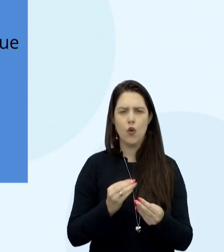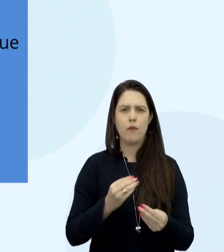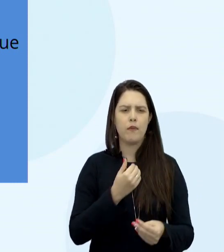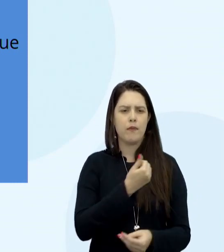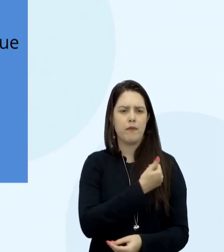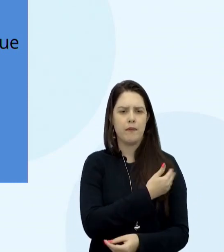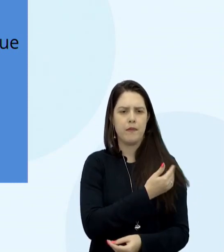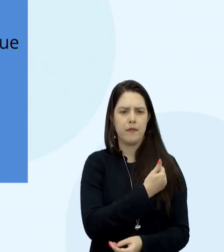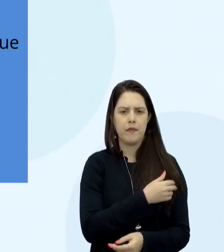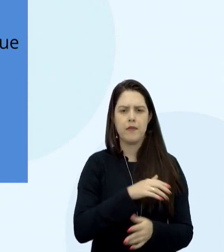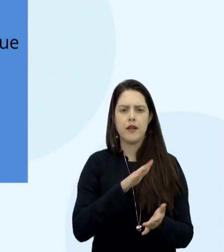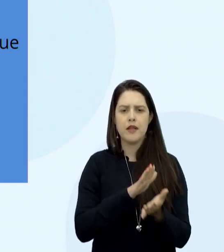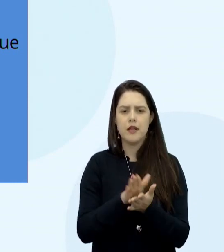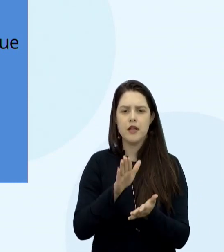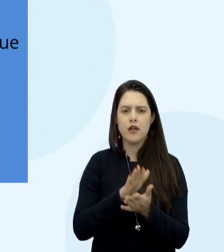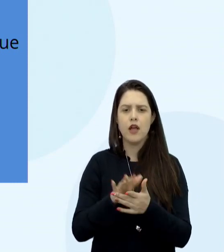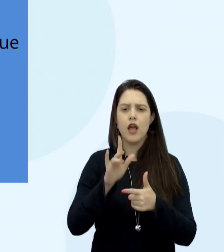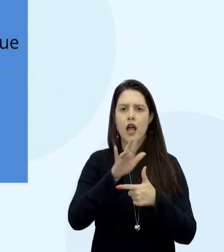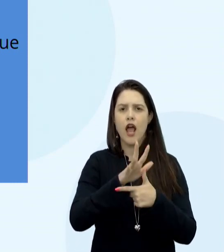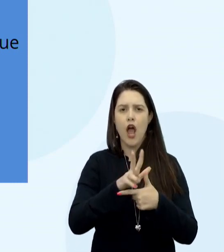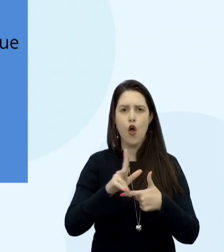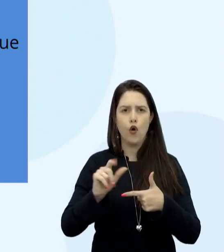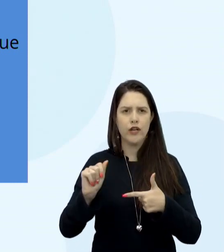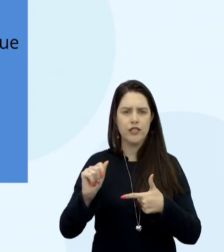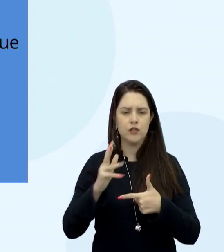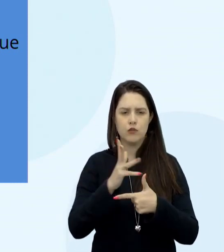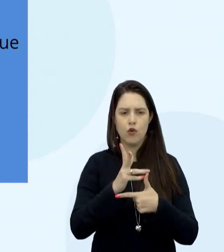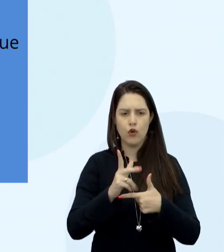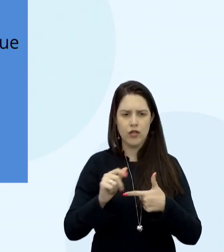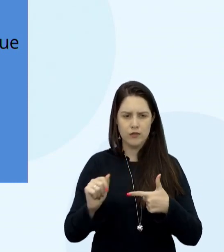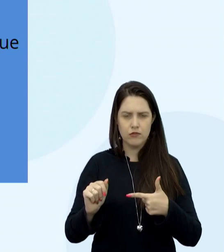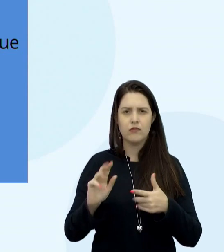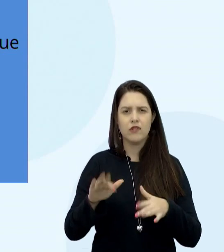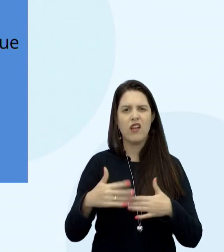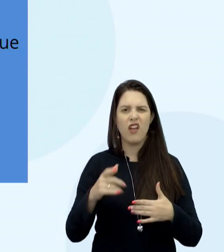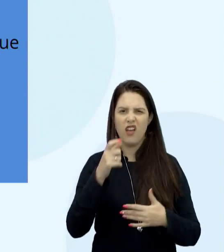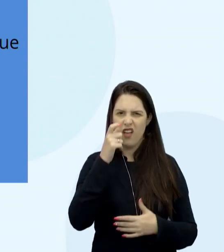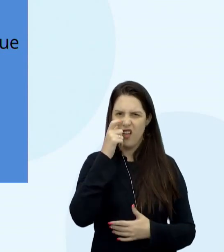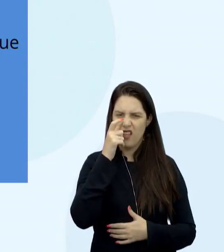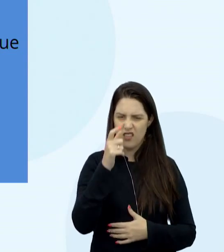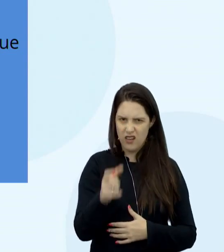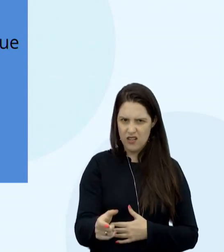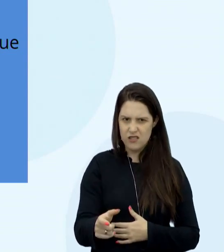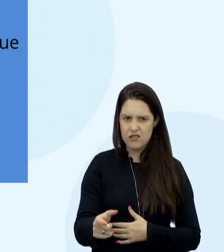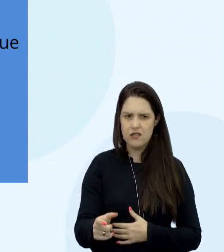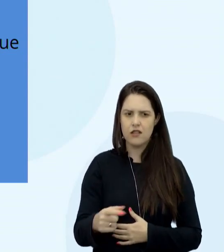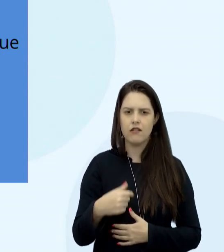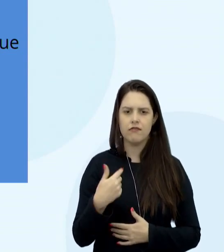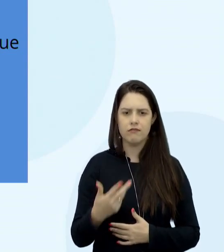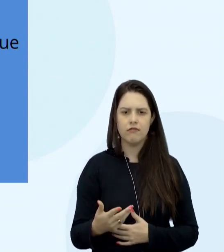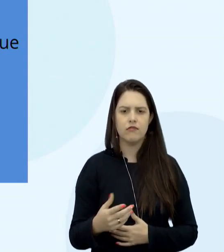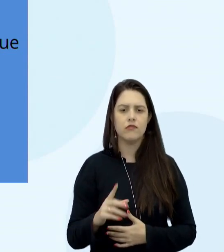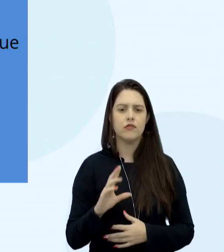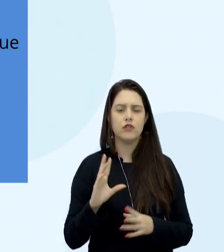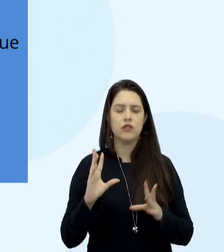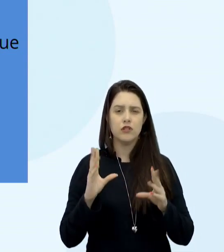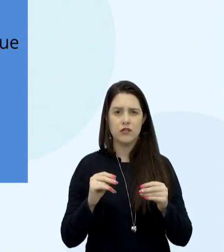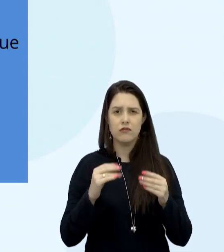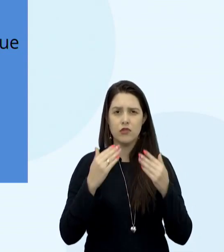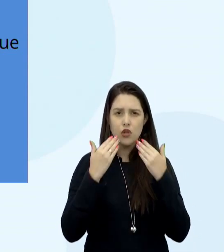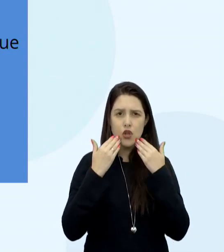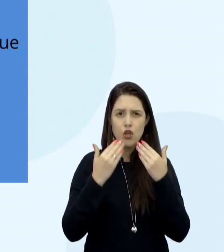o preconceito impresso nos algoritmos? Olha só que tema interessante, Será hein? que os algoritmos são racistas? O